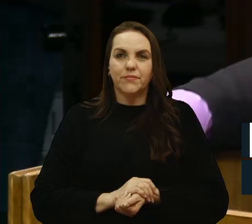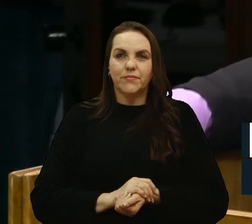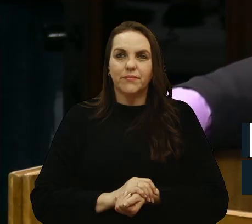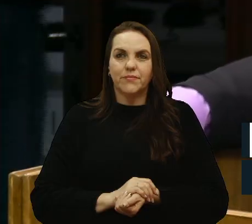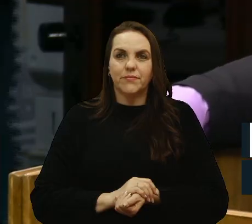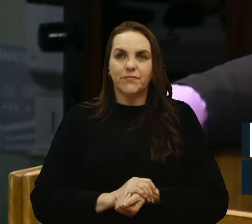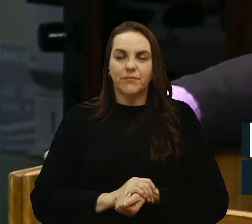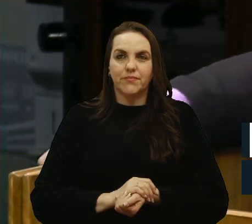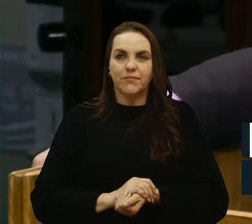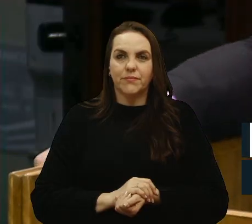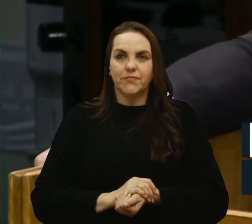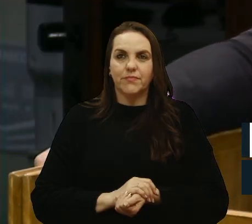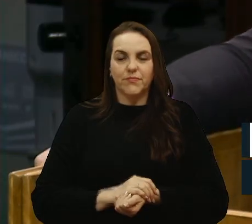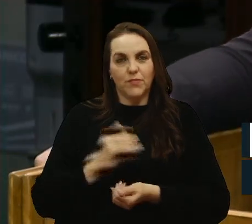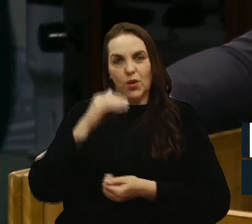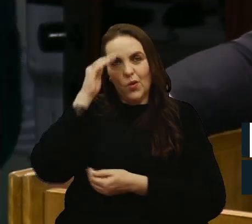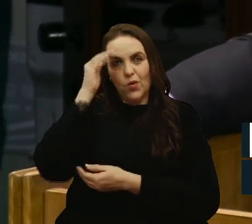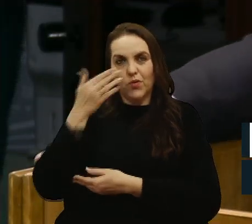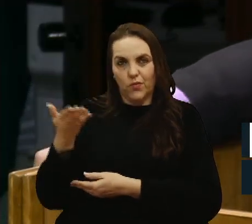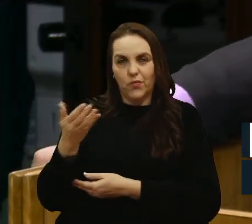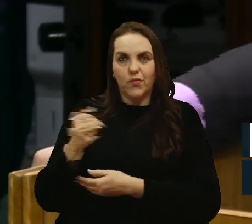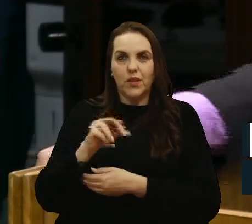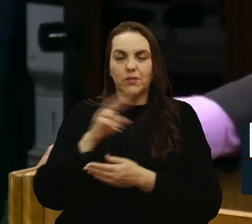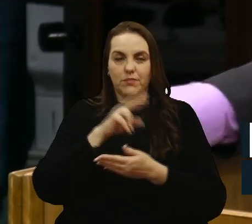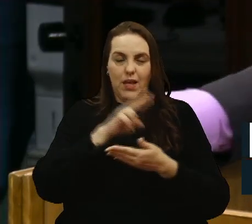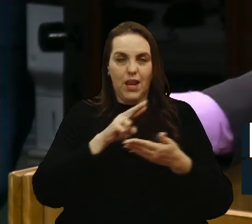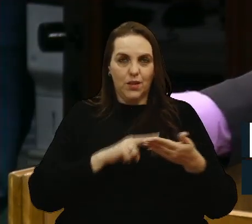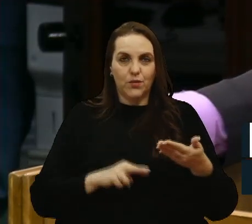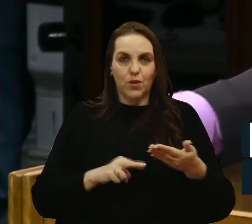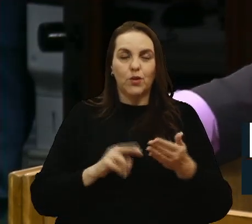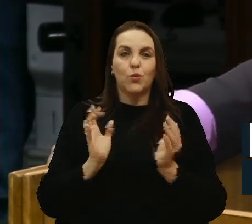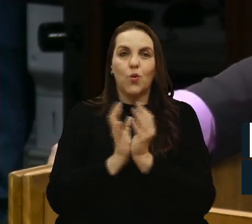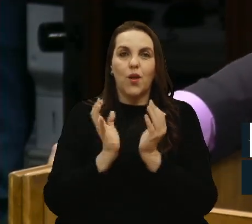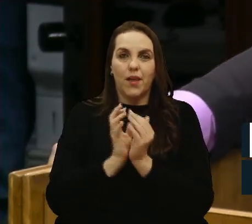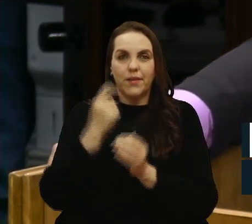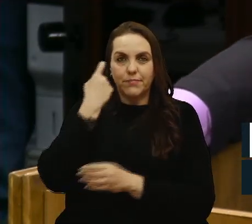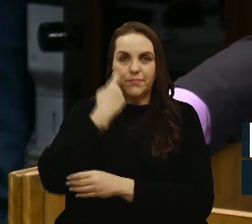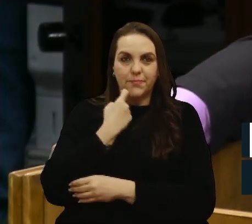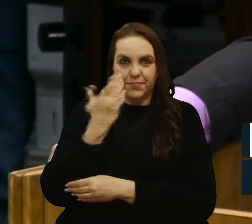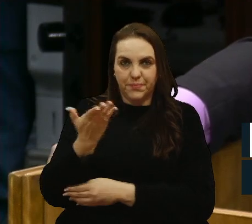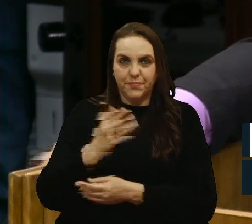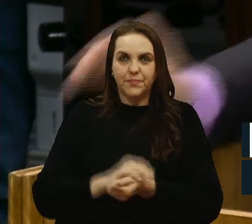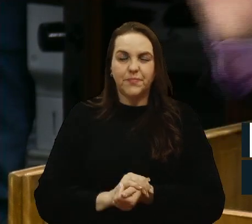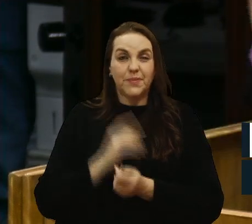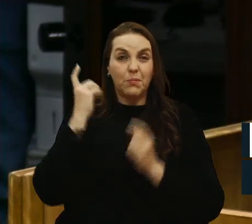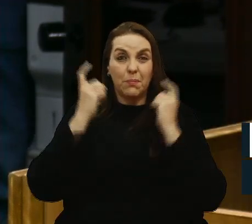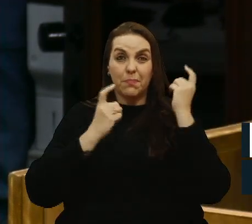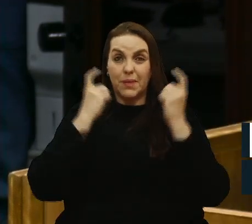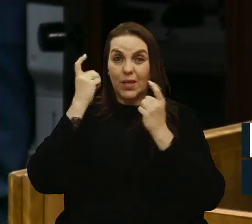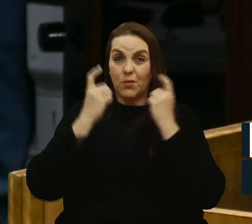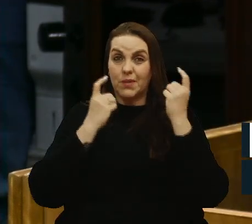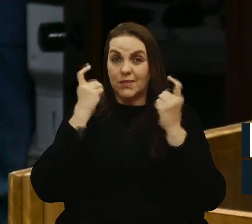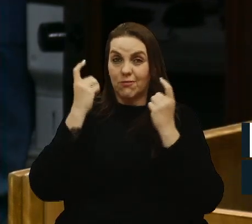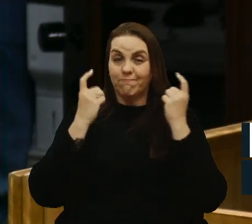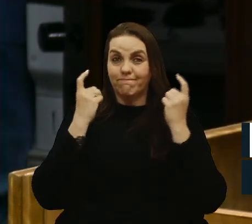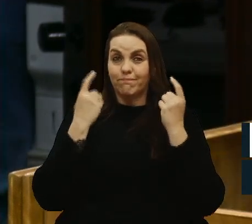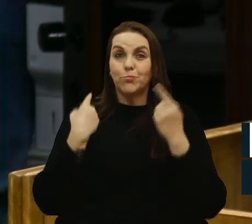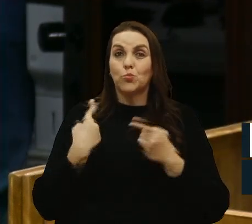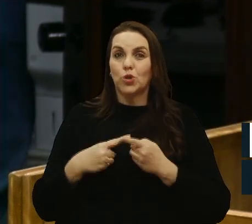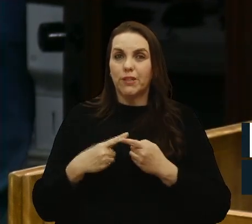relatório de autoria do colega vereador Caleb Garbim, com uma preocupação muito